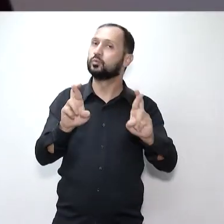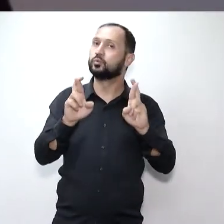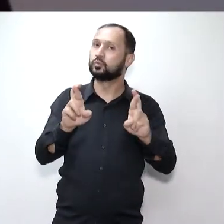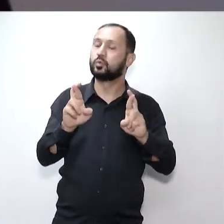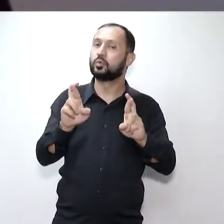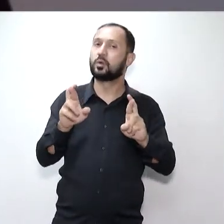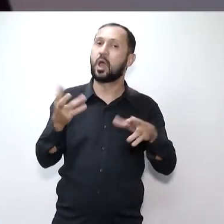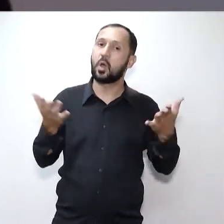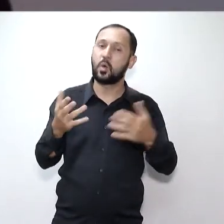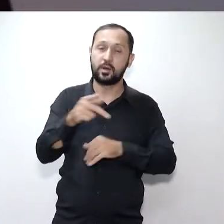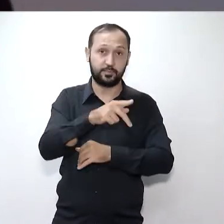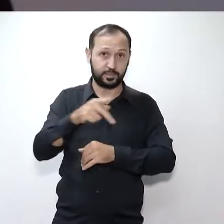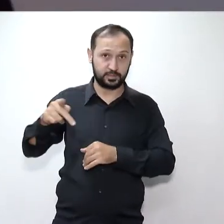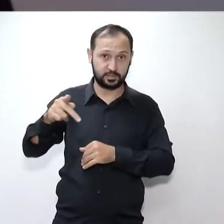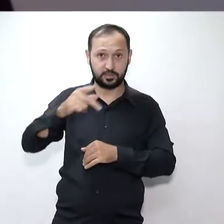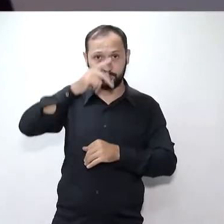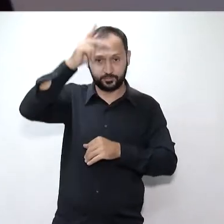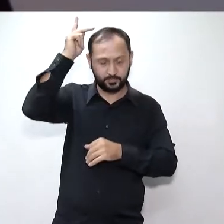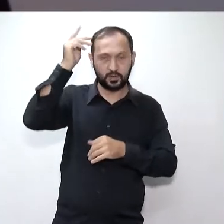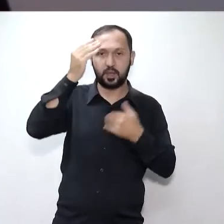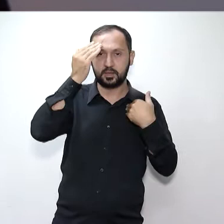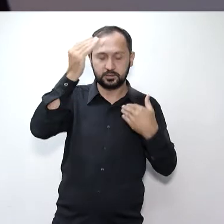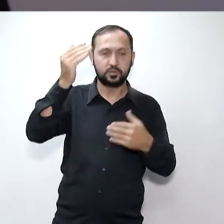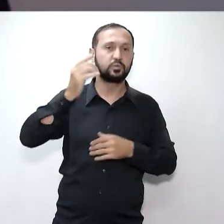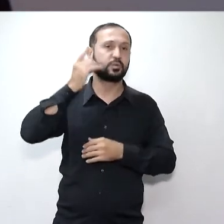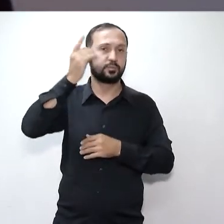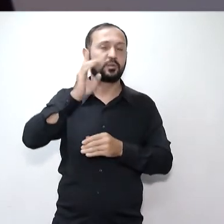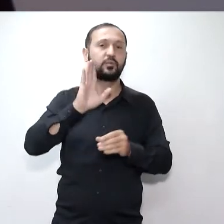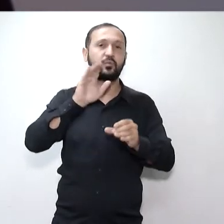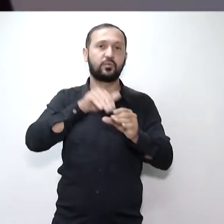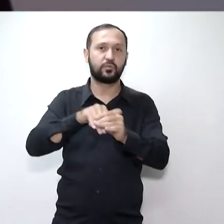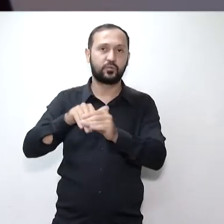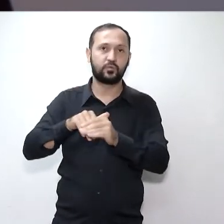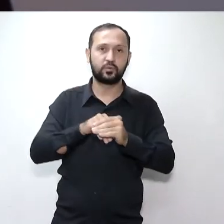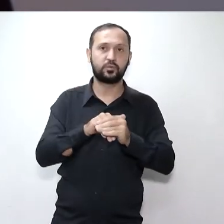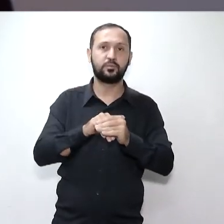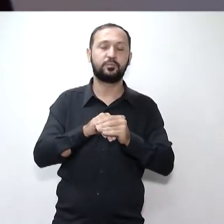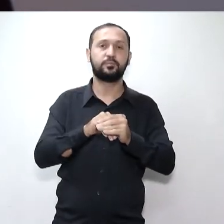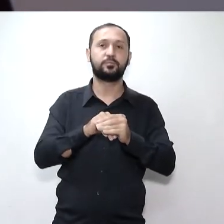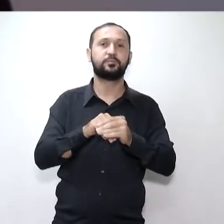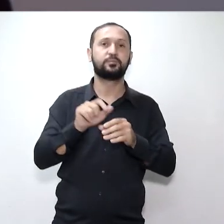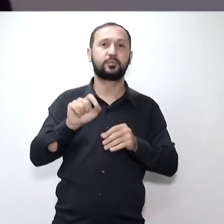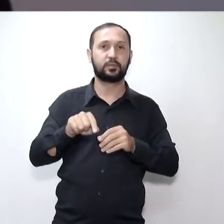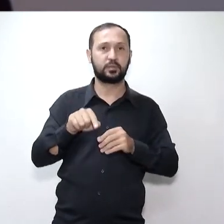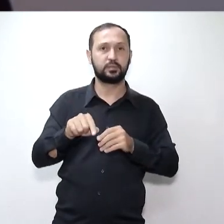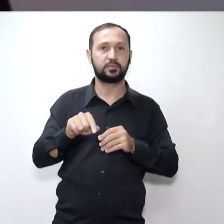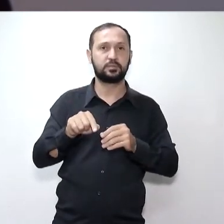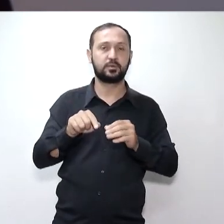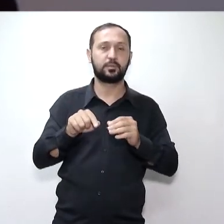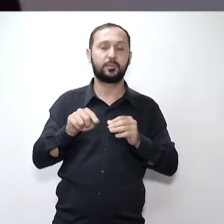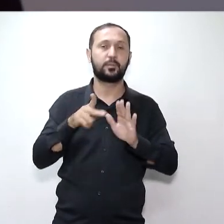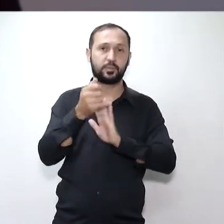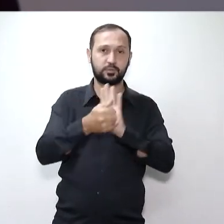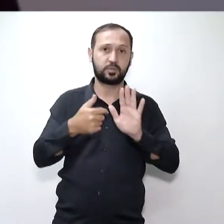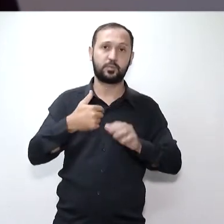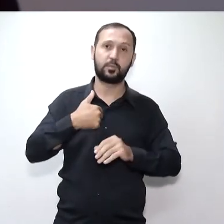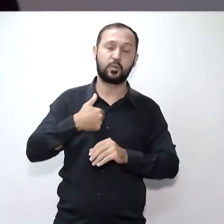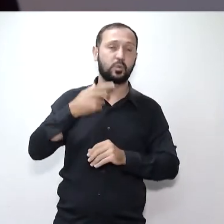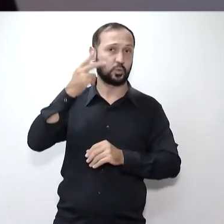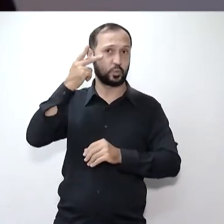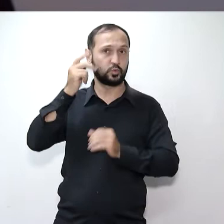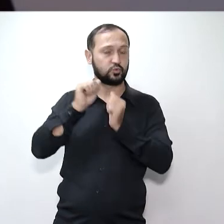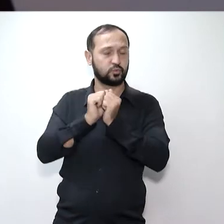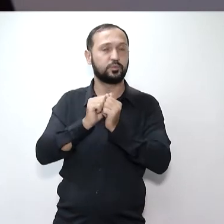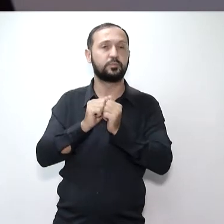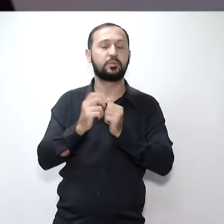Fica aqui registrado o meu agradecimento. E eu espero, senhor presidente, que com a aprovação e agradecendo a todos